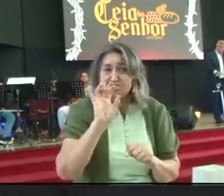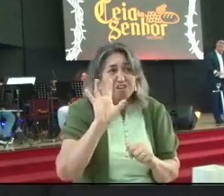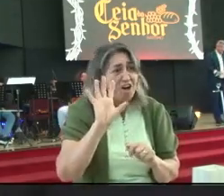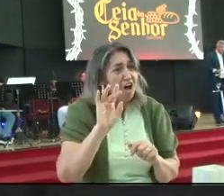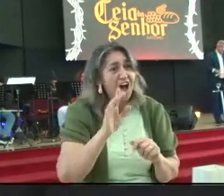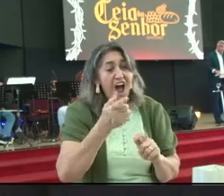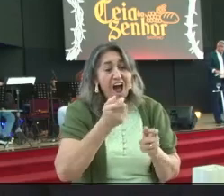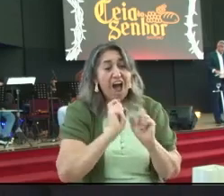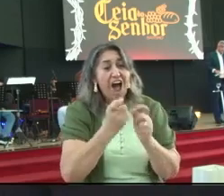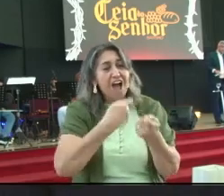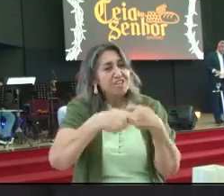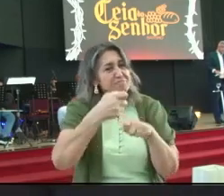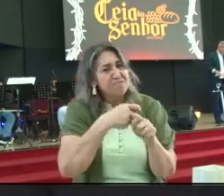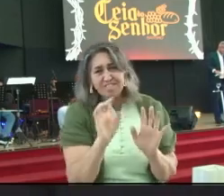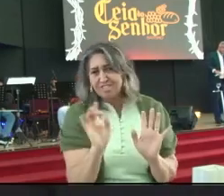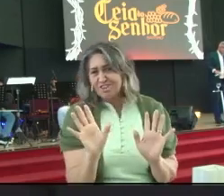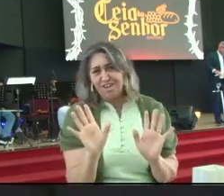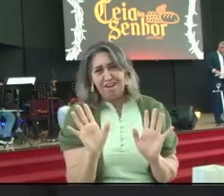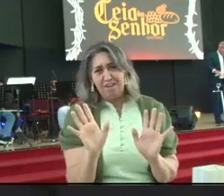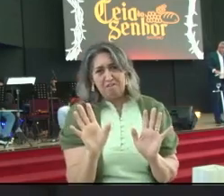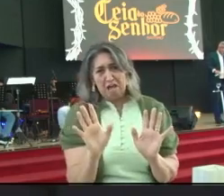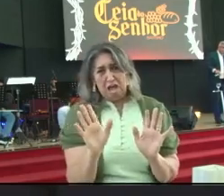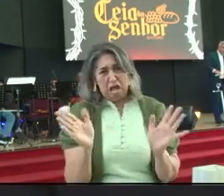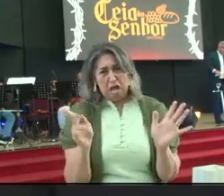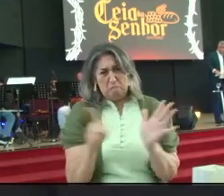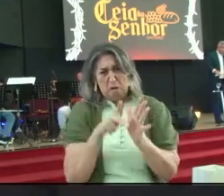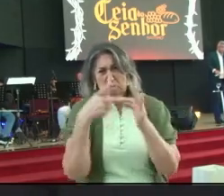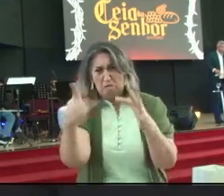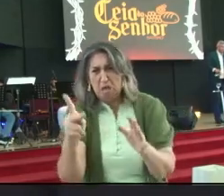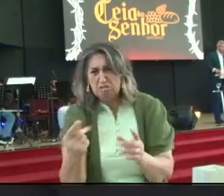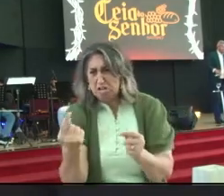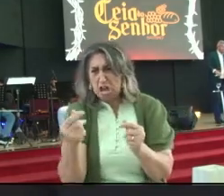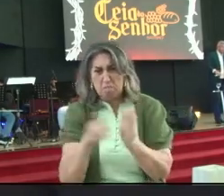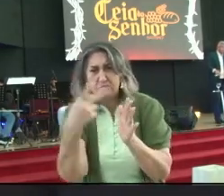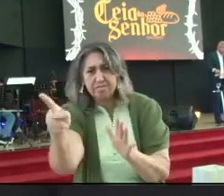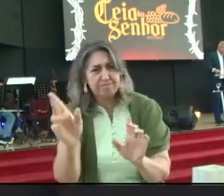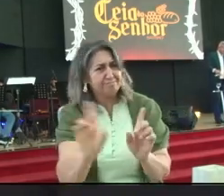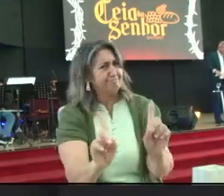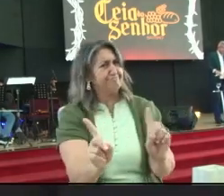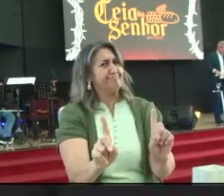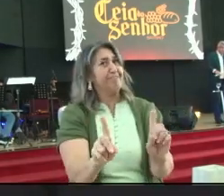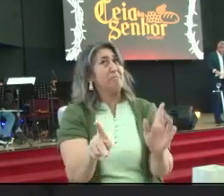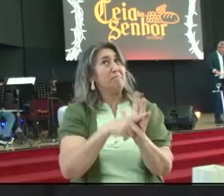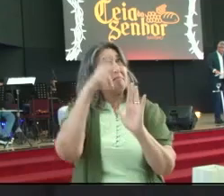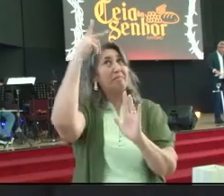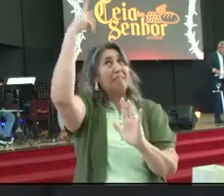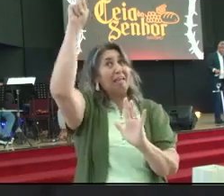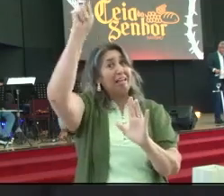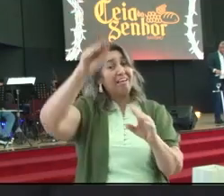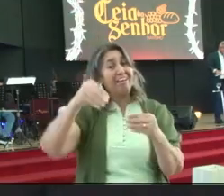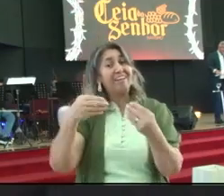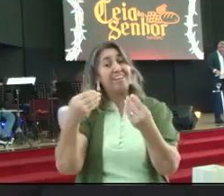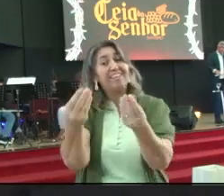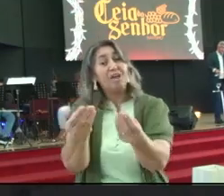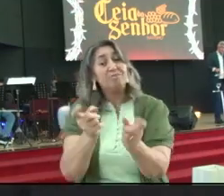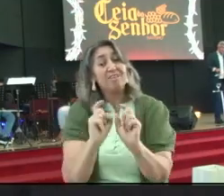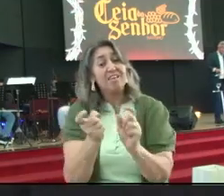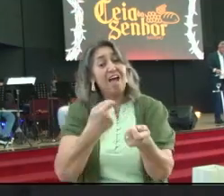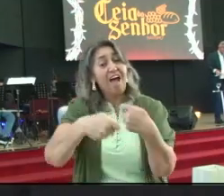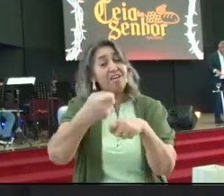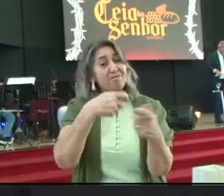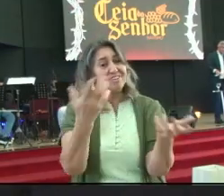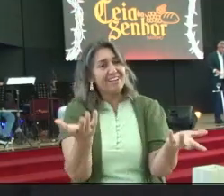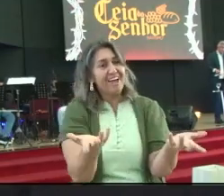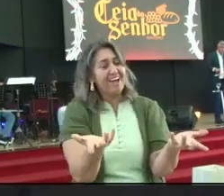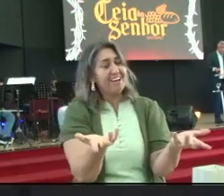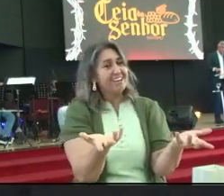Então, queridos, a Bíblia diz lá em Gênesis 1, 28, Deus os abençoou e lhes disse: sejam